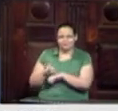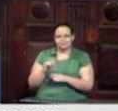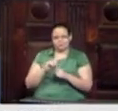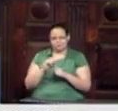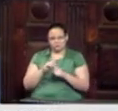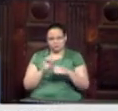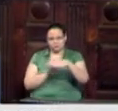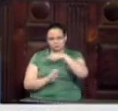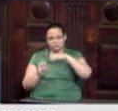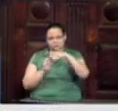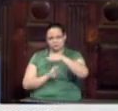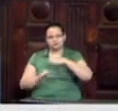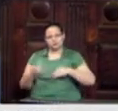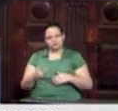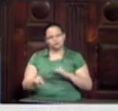Rio.